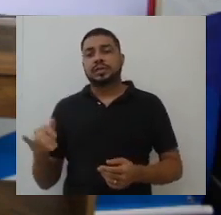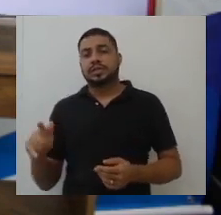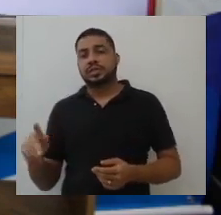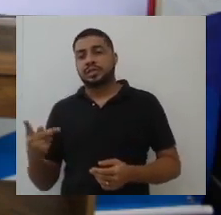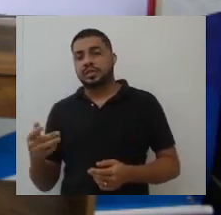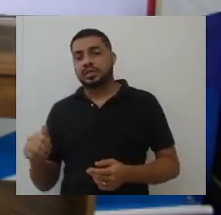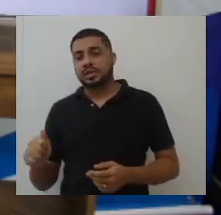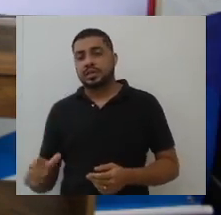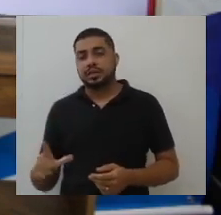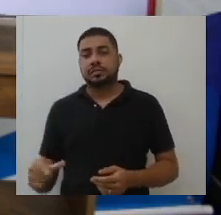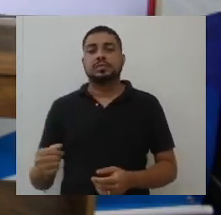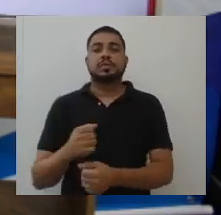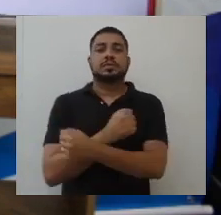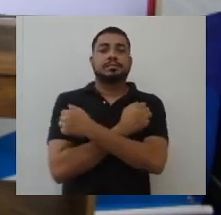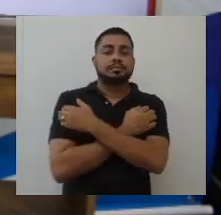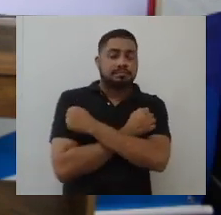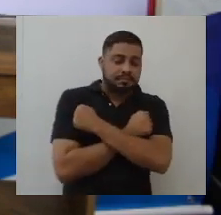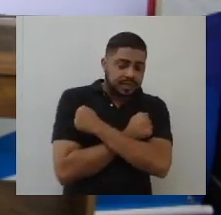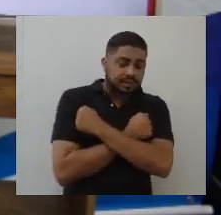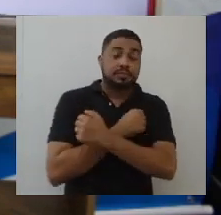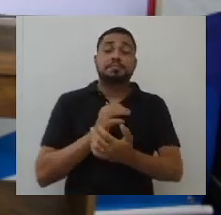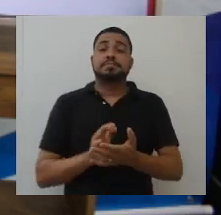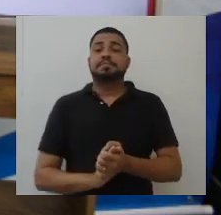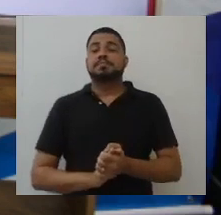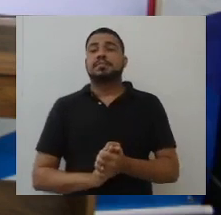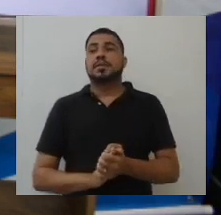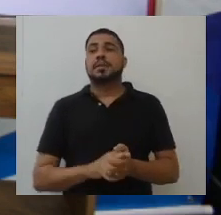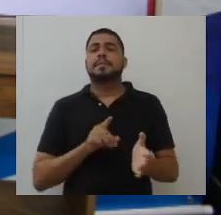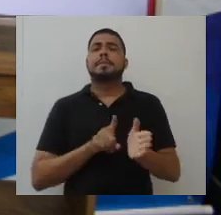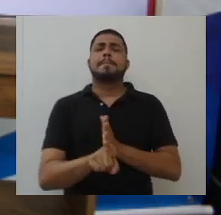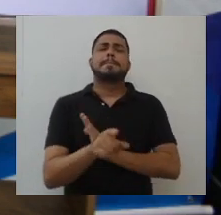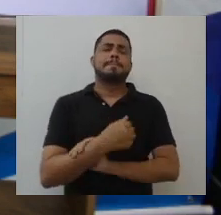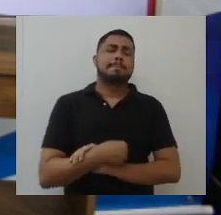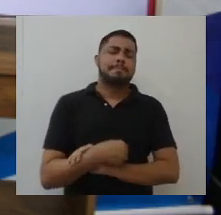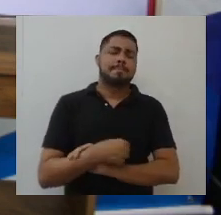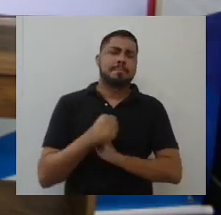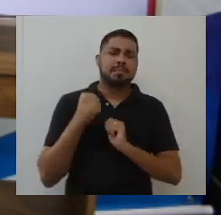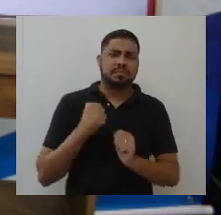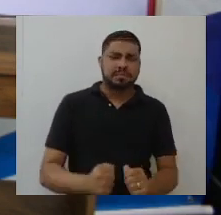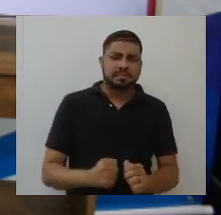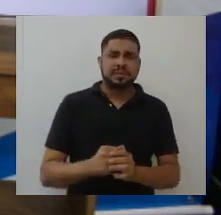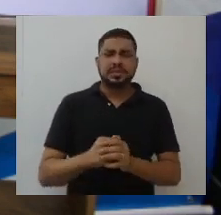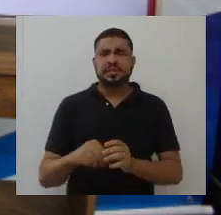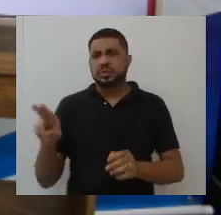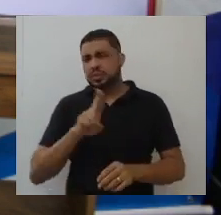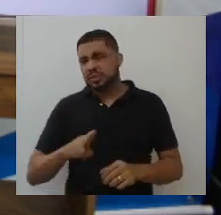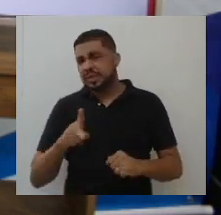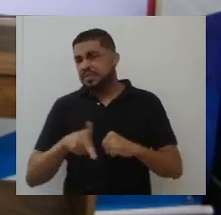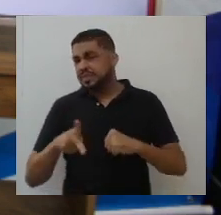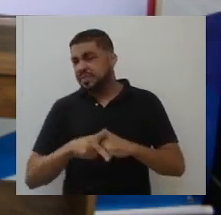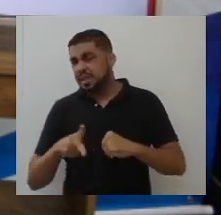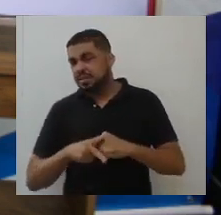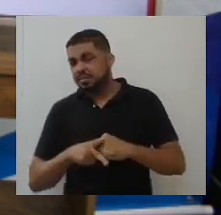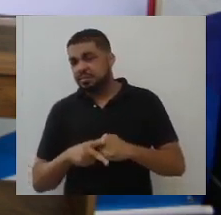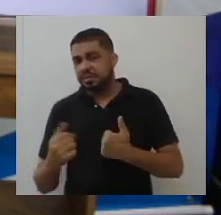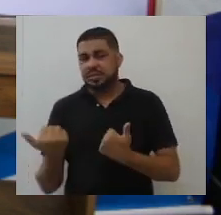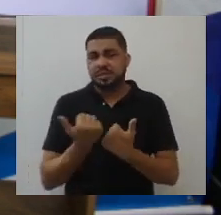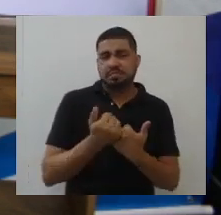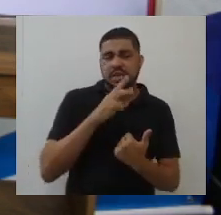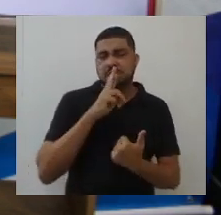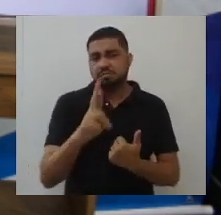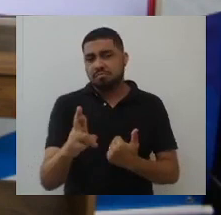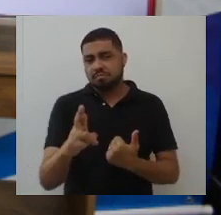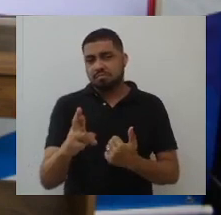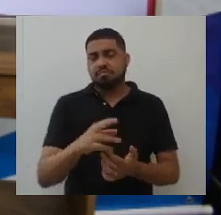Um grande abraço. E a pergunta diz o seguinte: podemos usar os verbos auxiliares para responder?